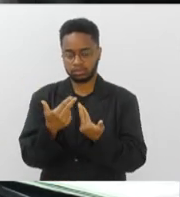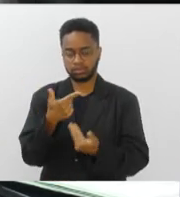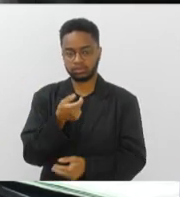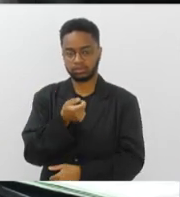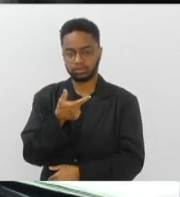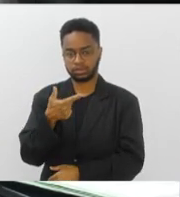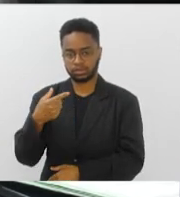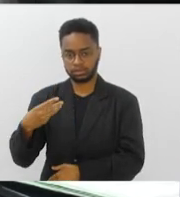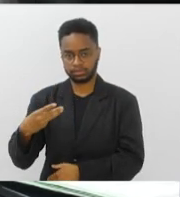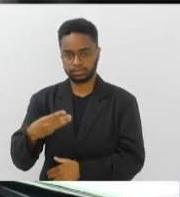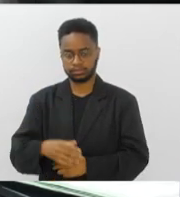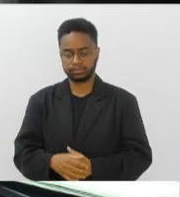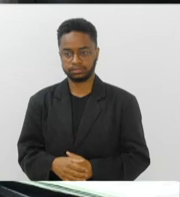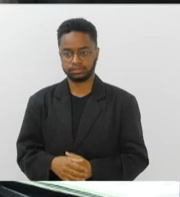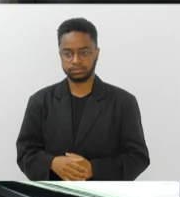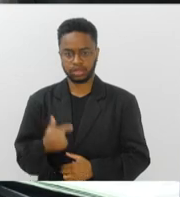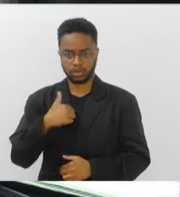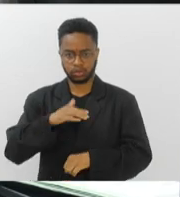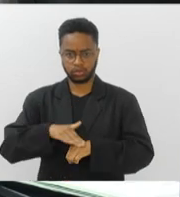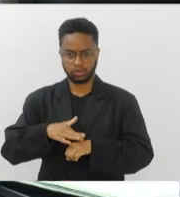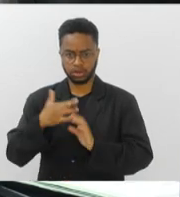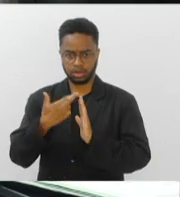23. Sou eu, relator?